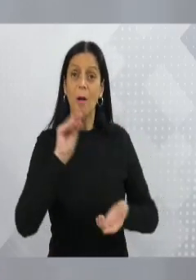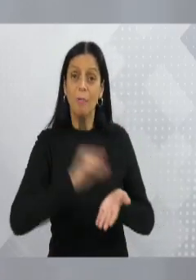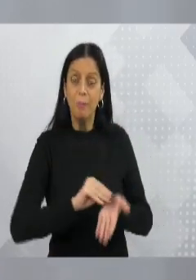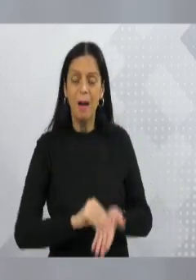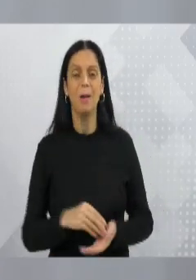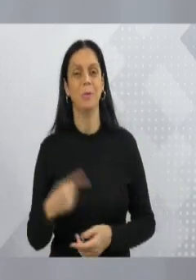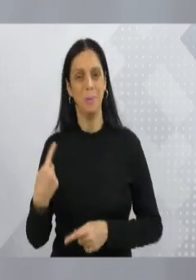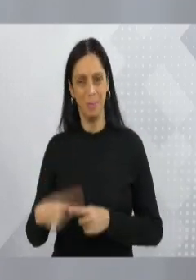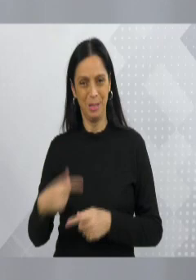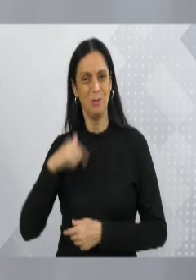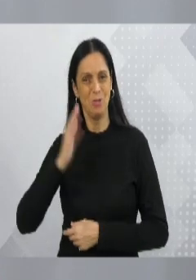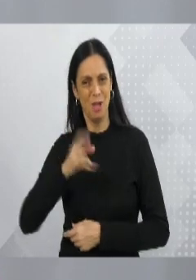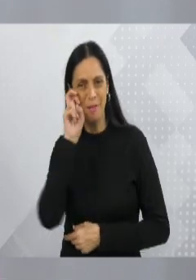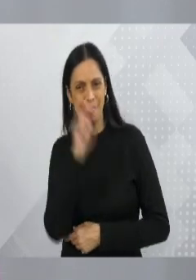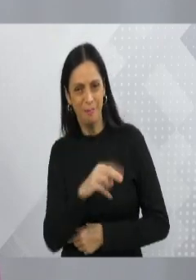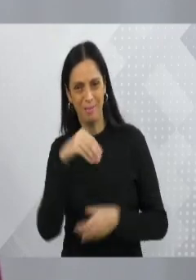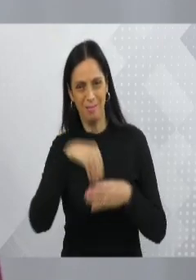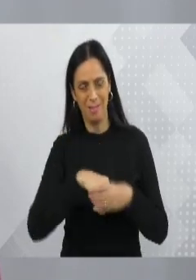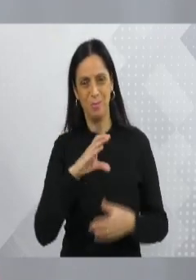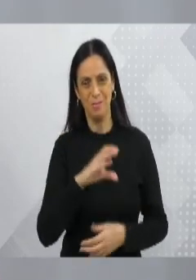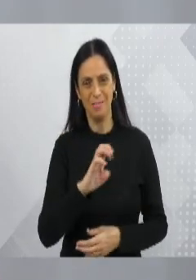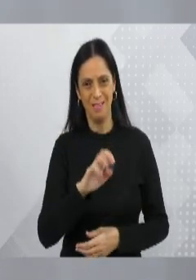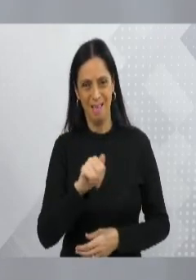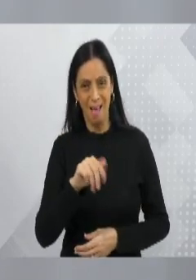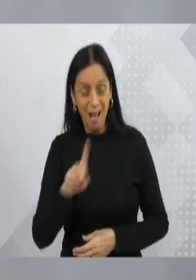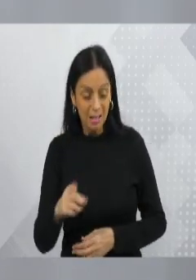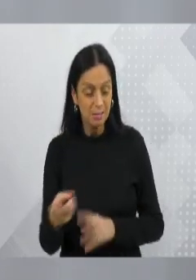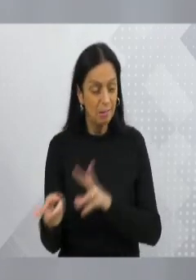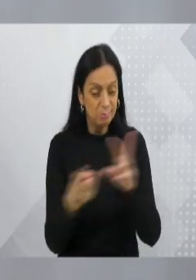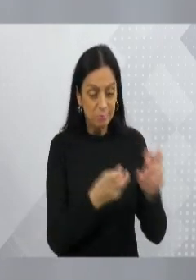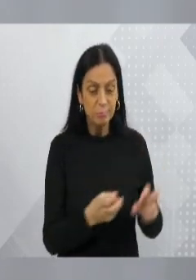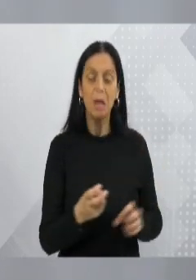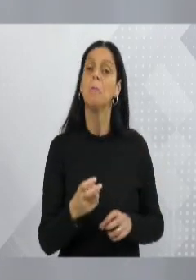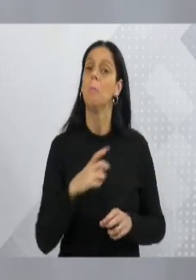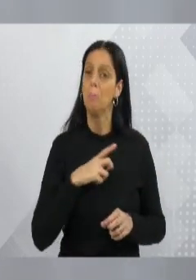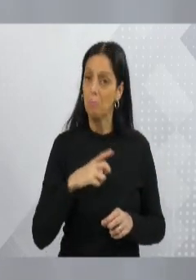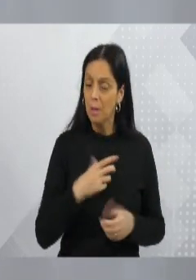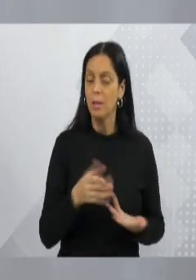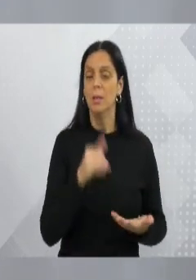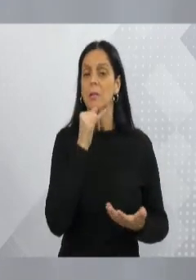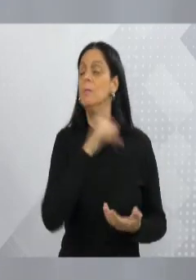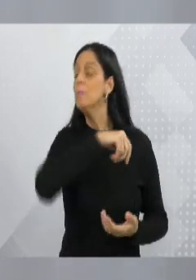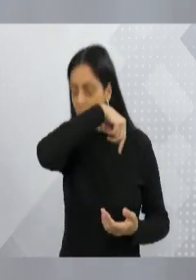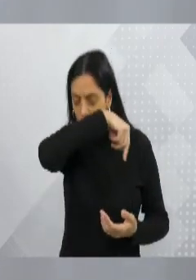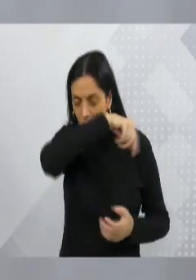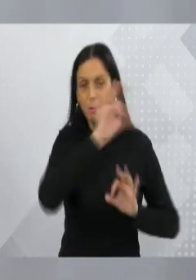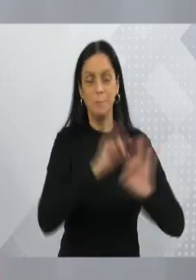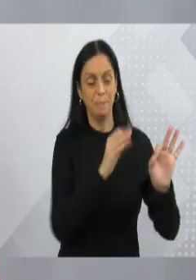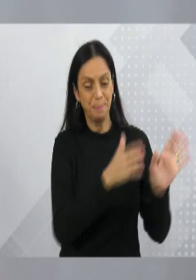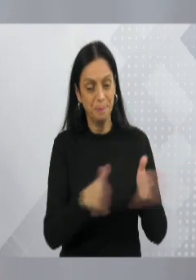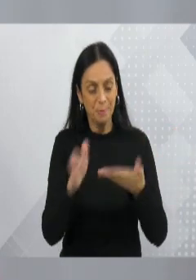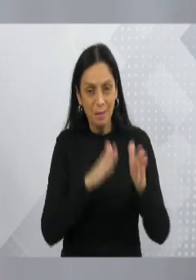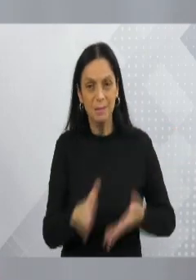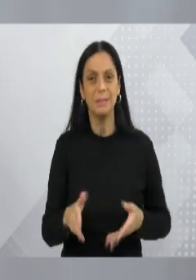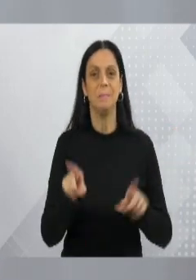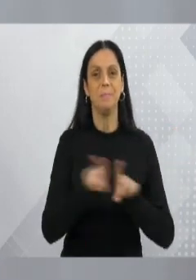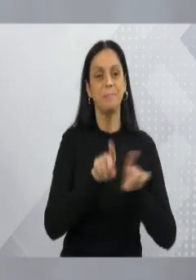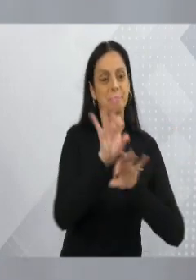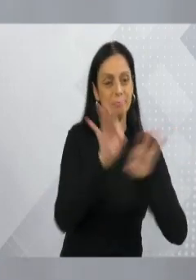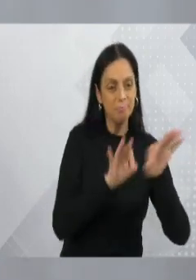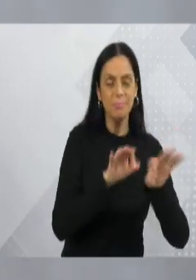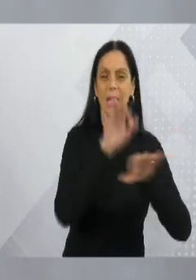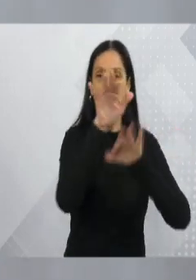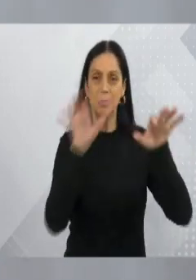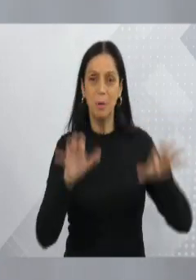acompanhei o processo dentro do CEAD junto com a empresa a distribuição tá funcionando funciona bem o pronto que querem jogar a culpa pronto que